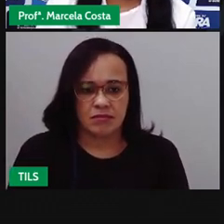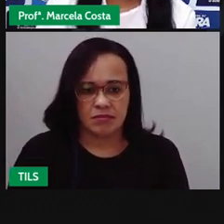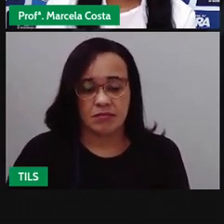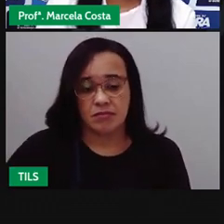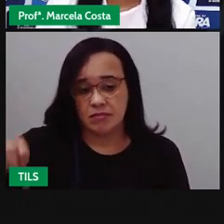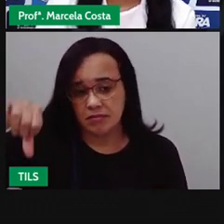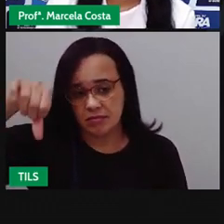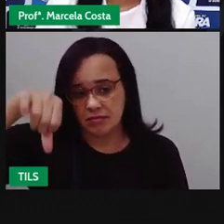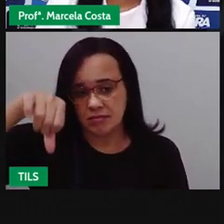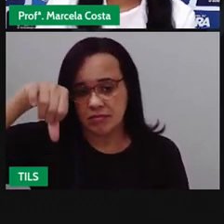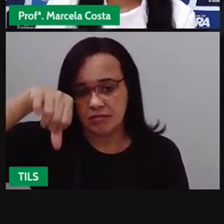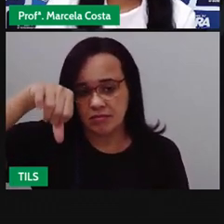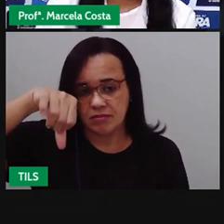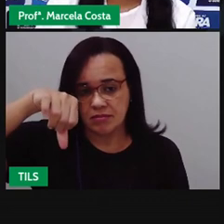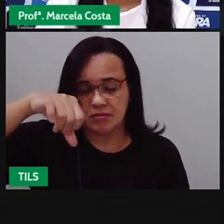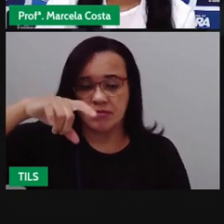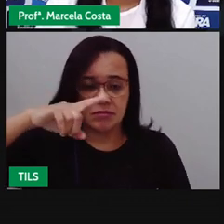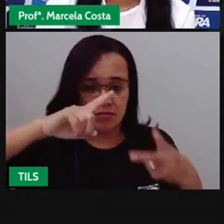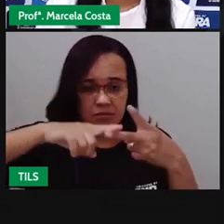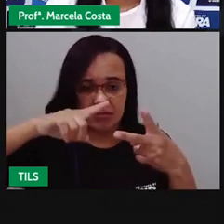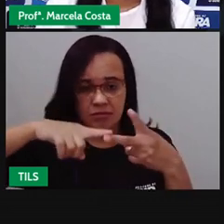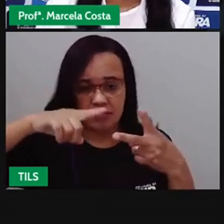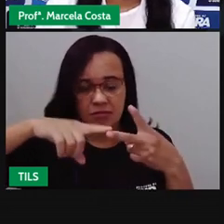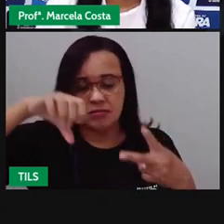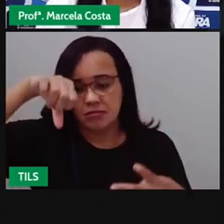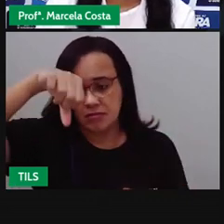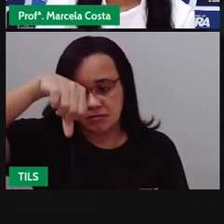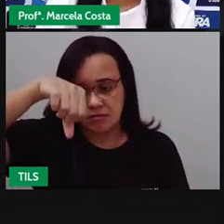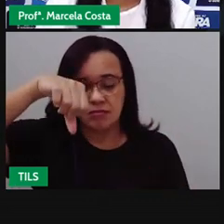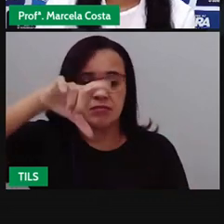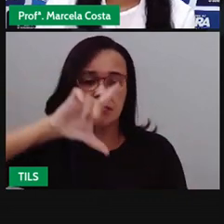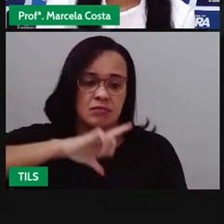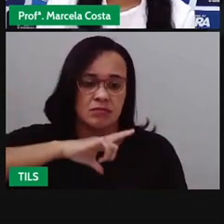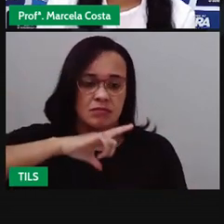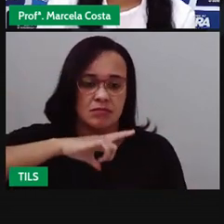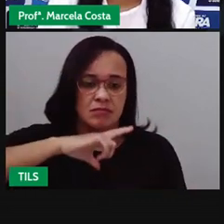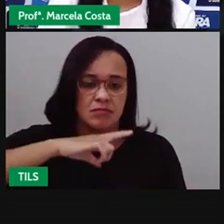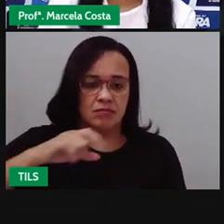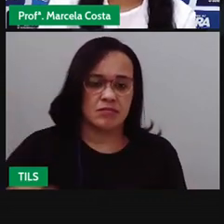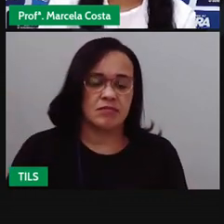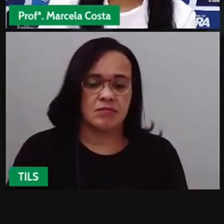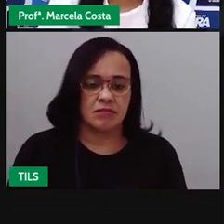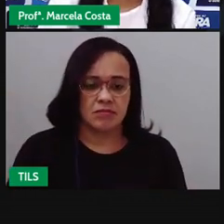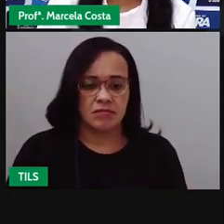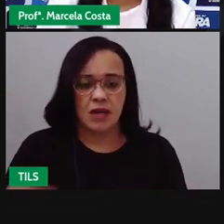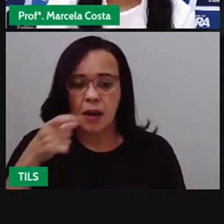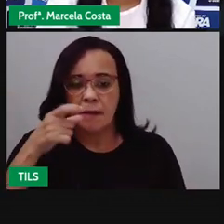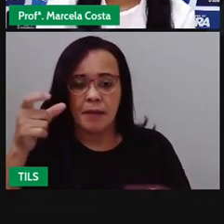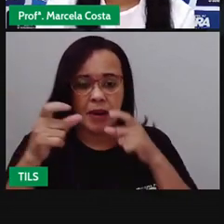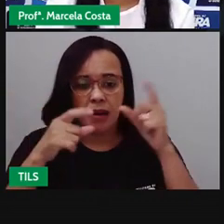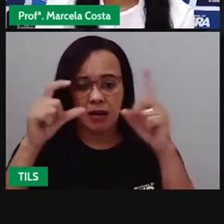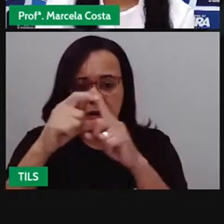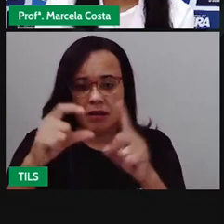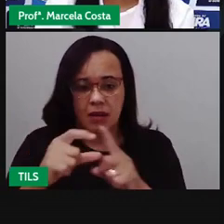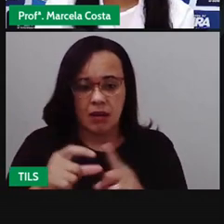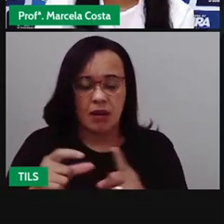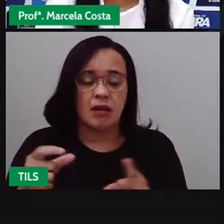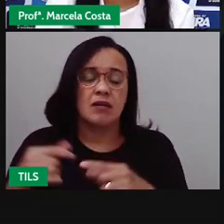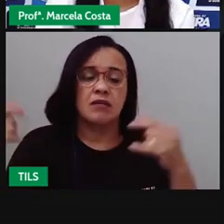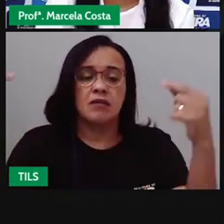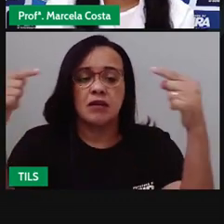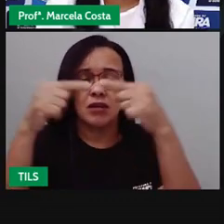Nove versos nessa segunda estrofe. Vamos ver as palavras rimadas. Ó,